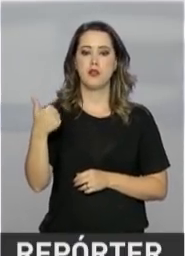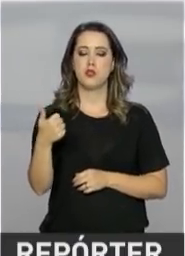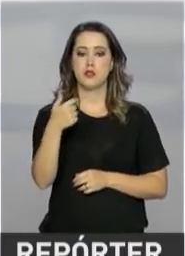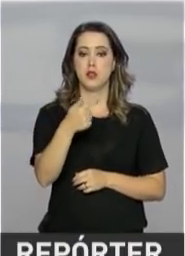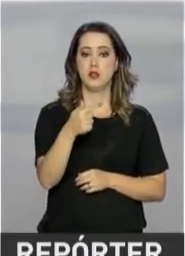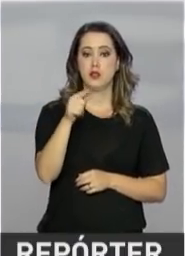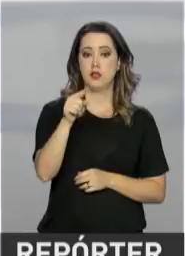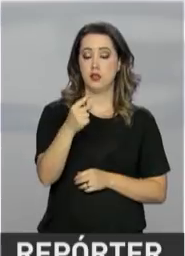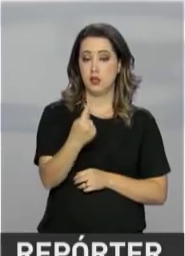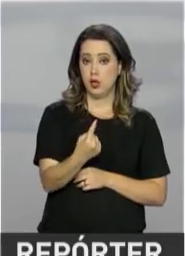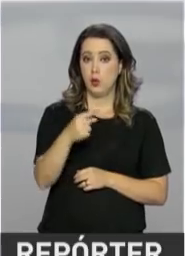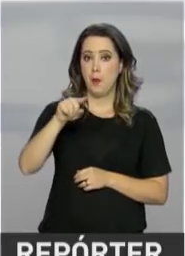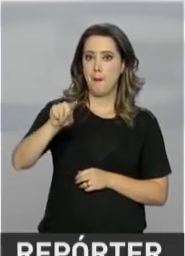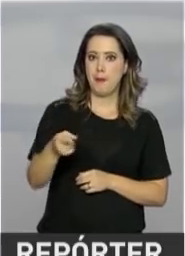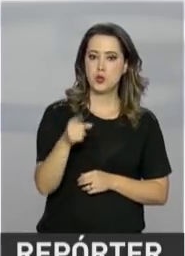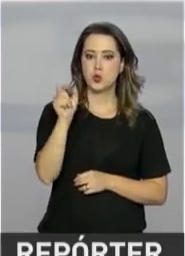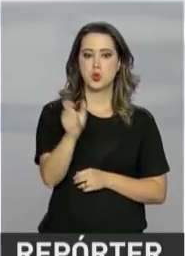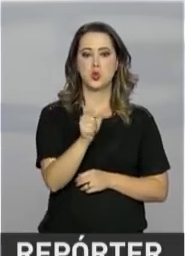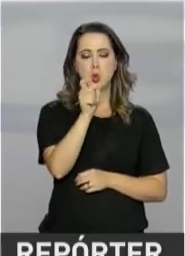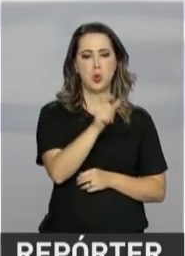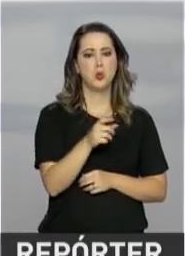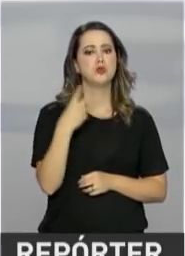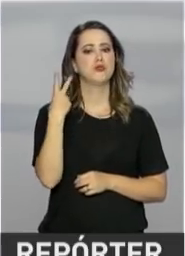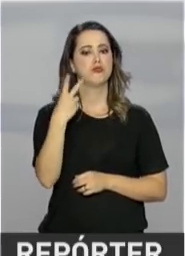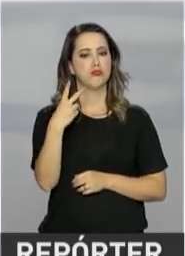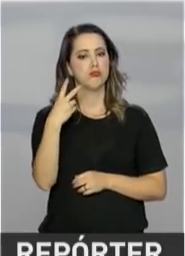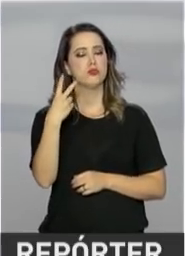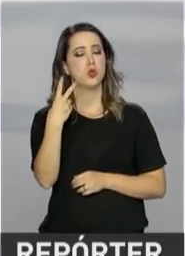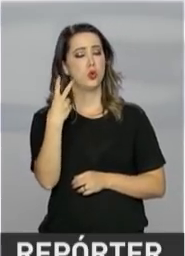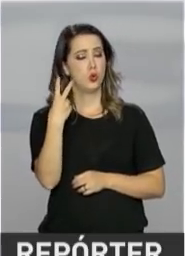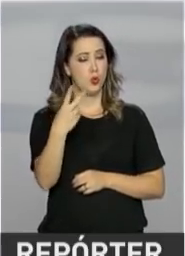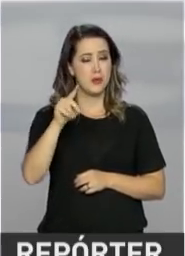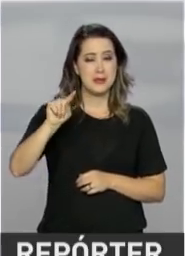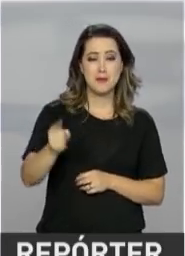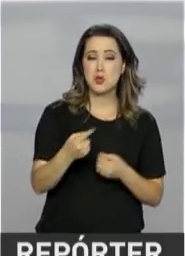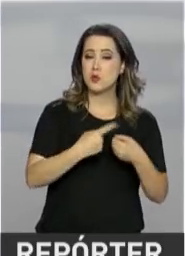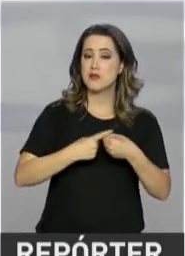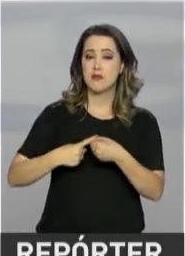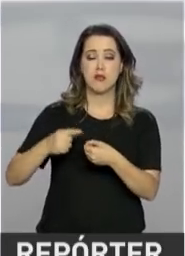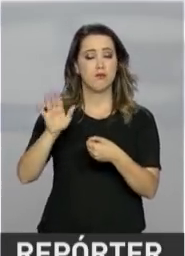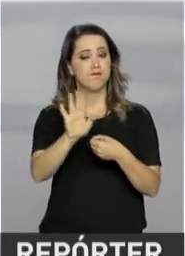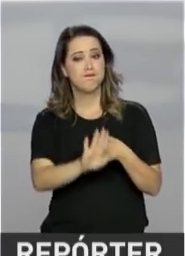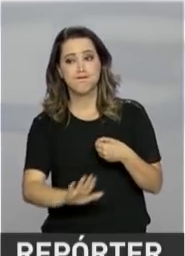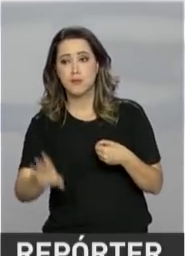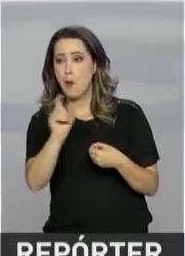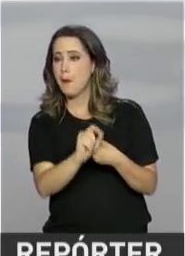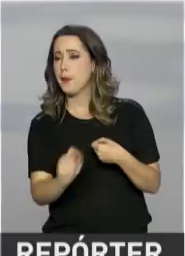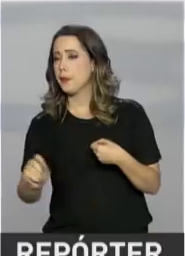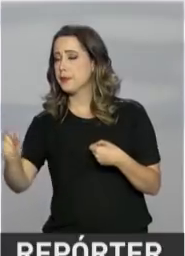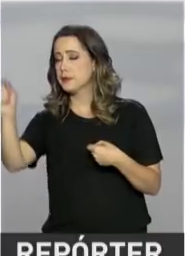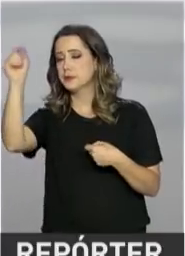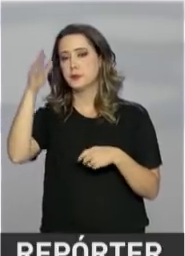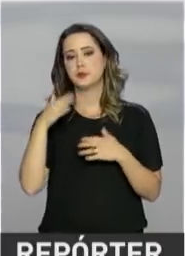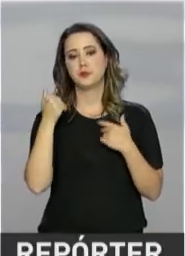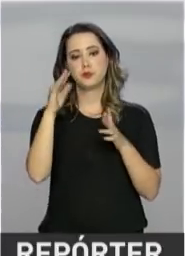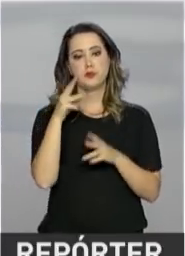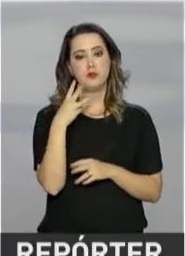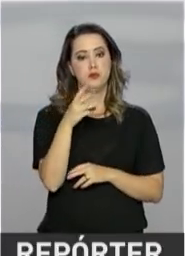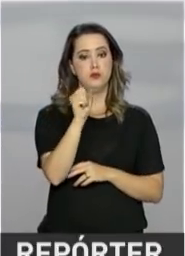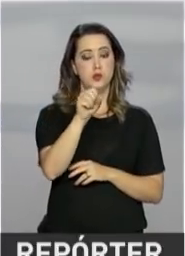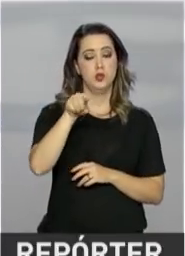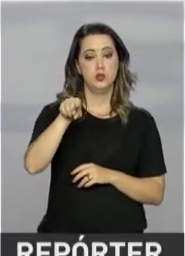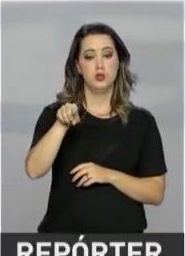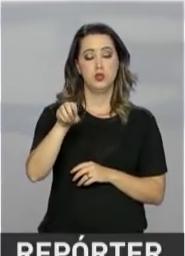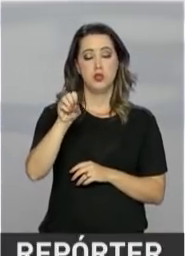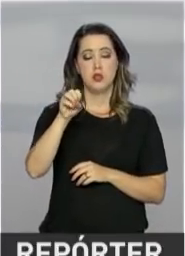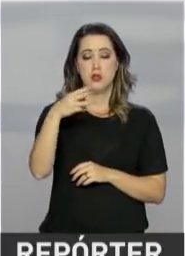pacientes de mais de 2.100 cidades do país. Para atender a todas essas pessoas, são 380 médicos e